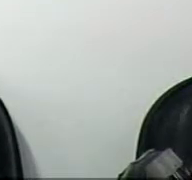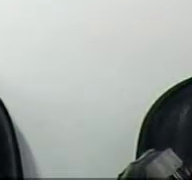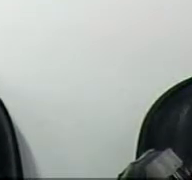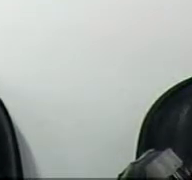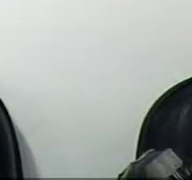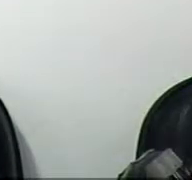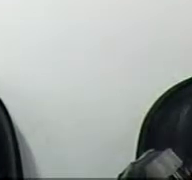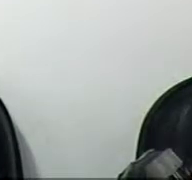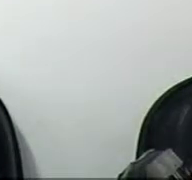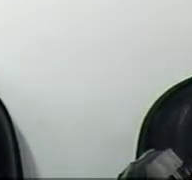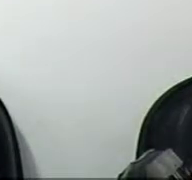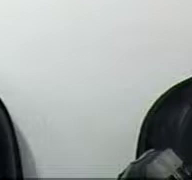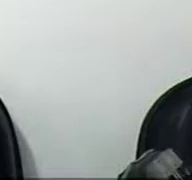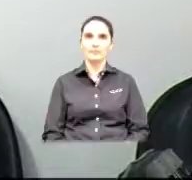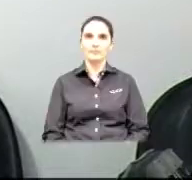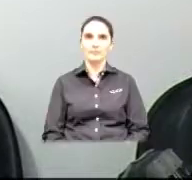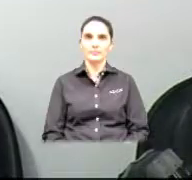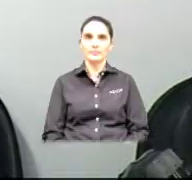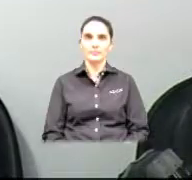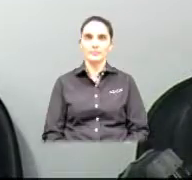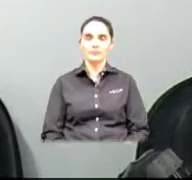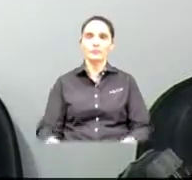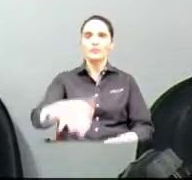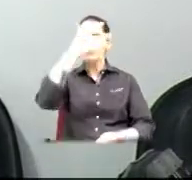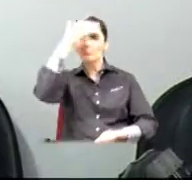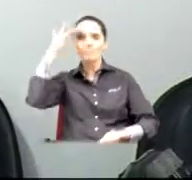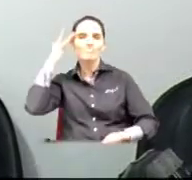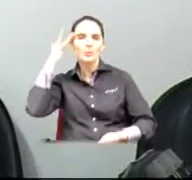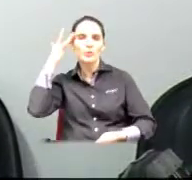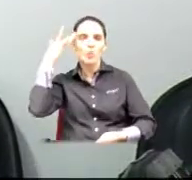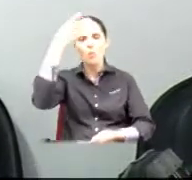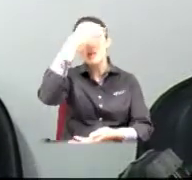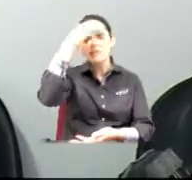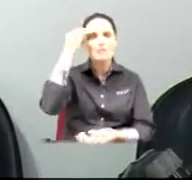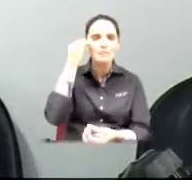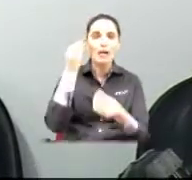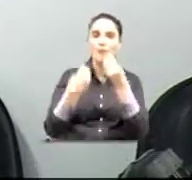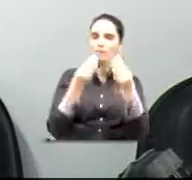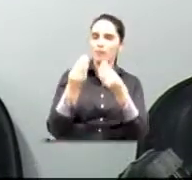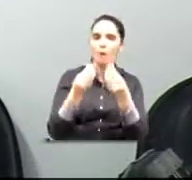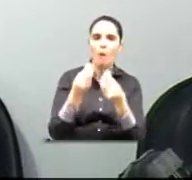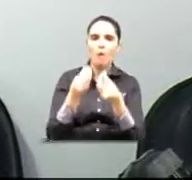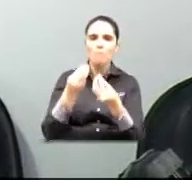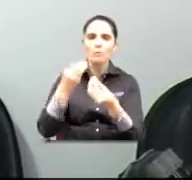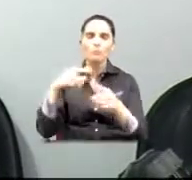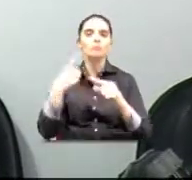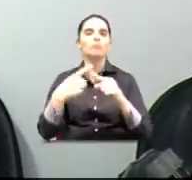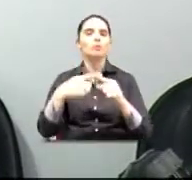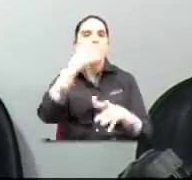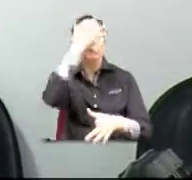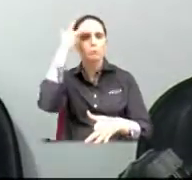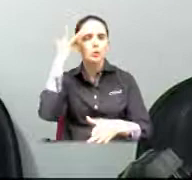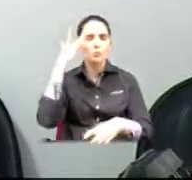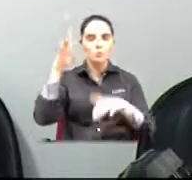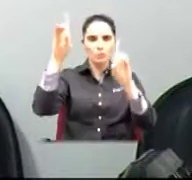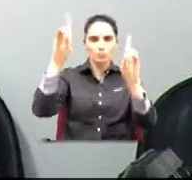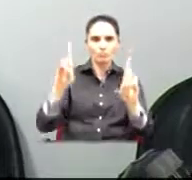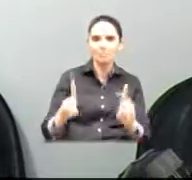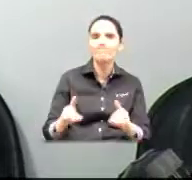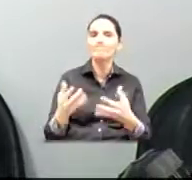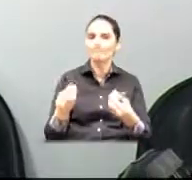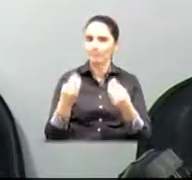imaginar o que passa uma pessoa com qualquer tipo de deficiência. E principalmente